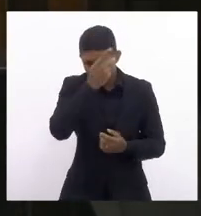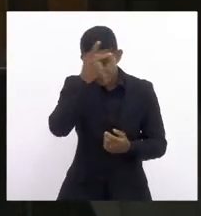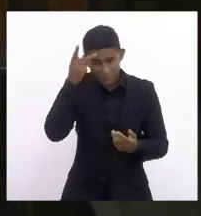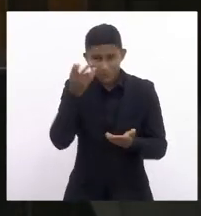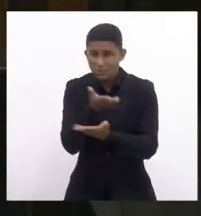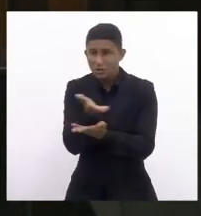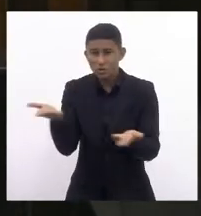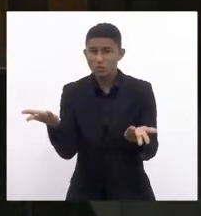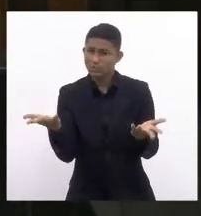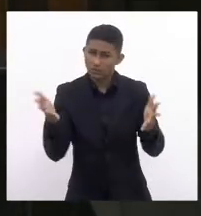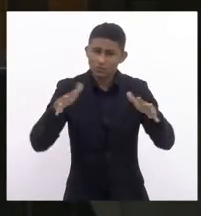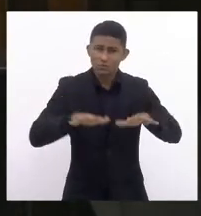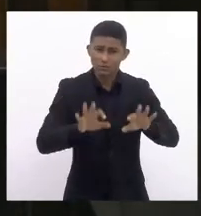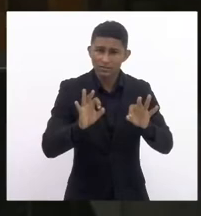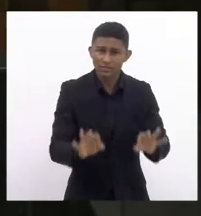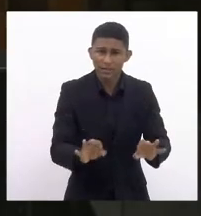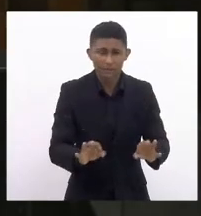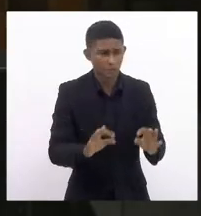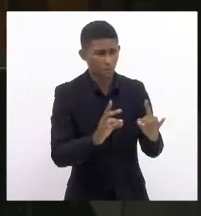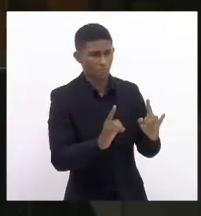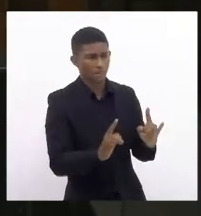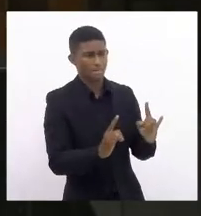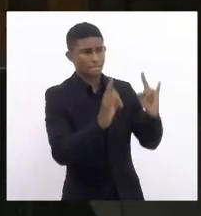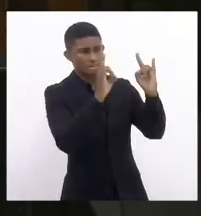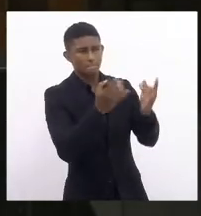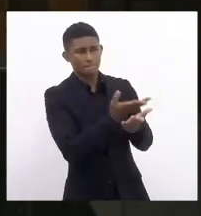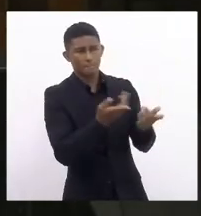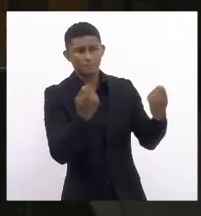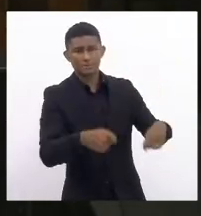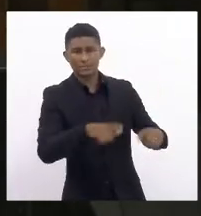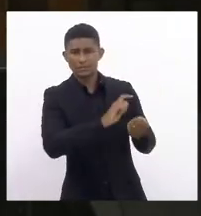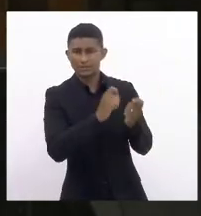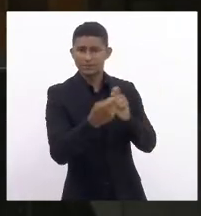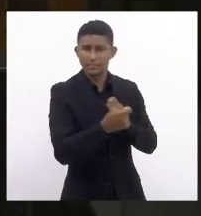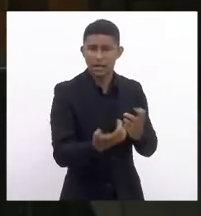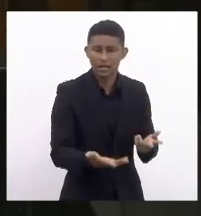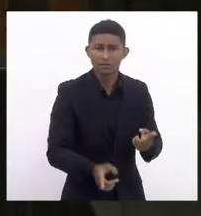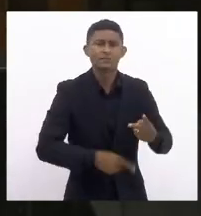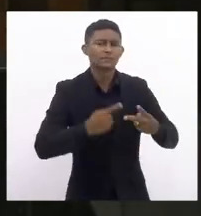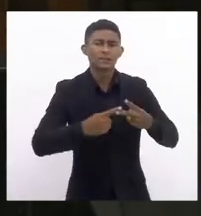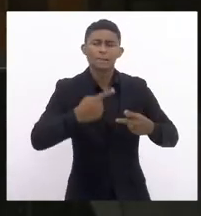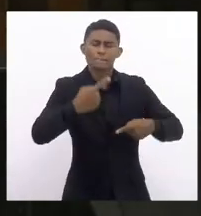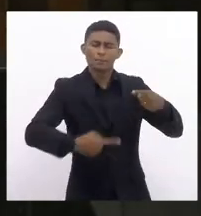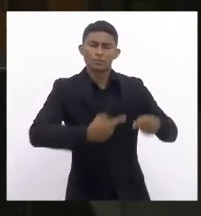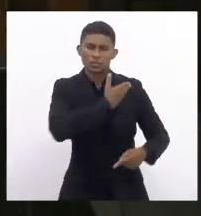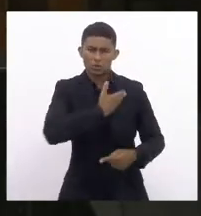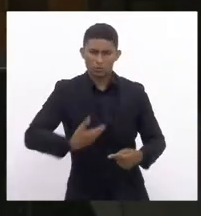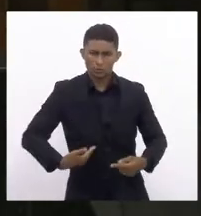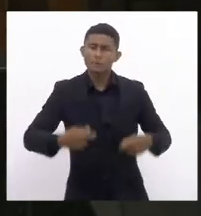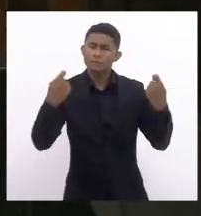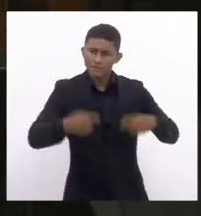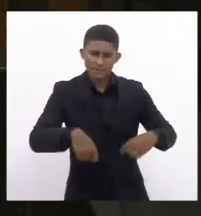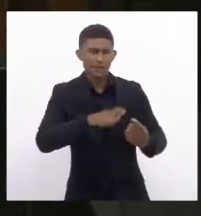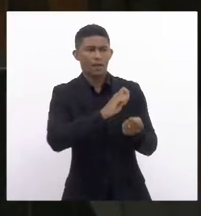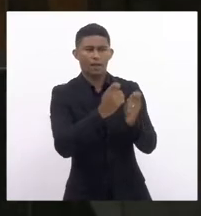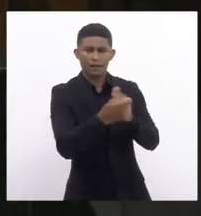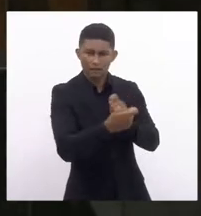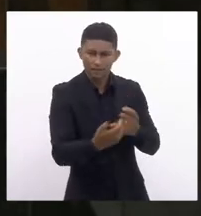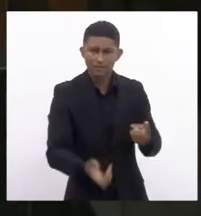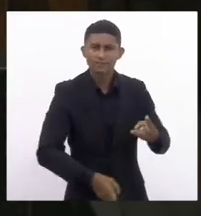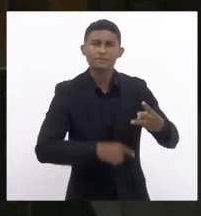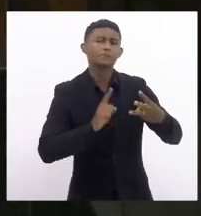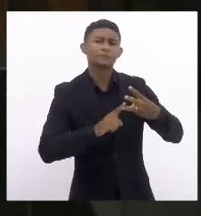incluídas. Os prédios públicos têm que estar adaptados, as políticas públicas têm que estar adaptadas,